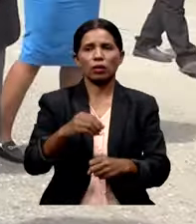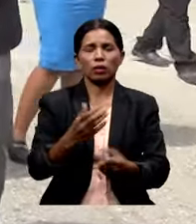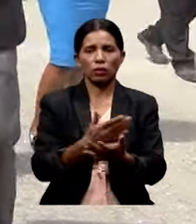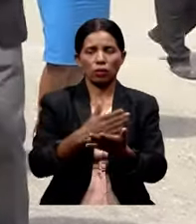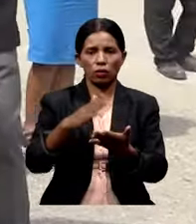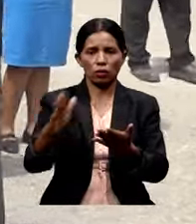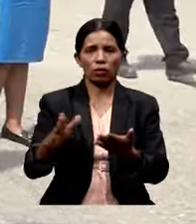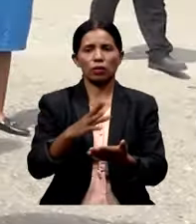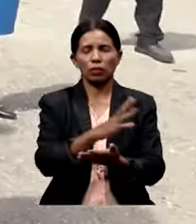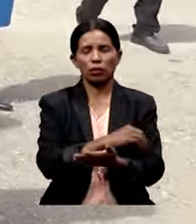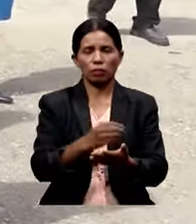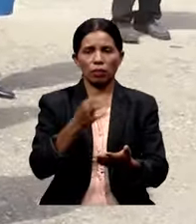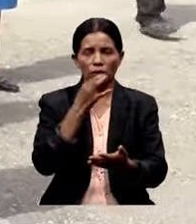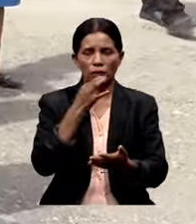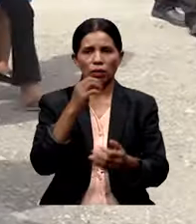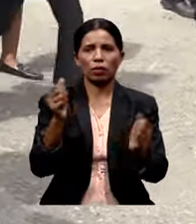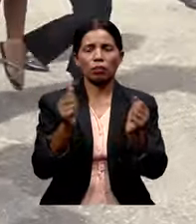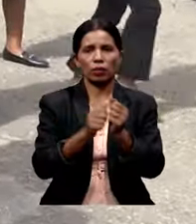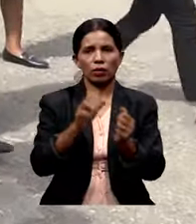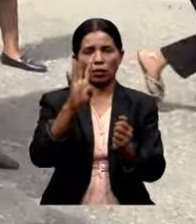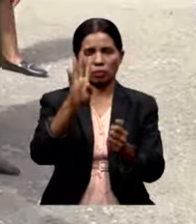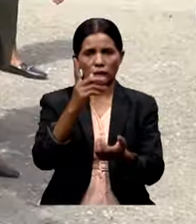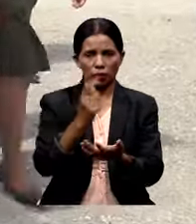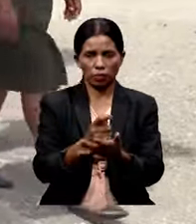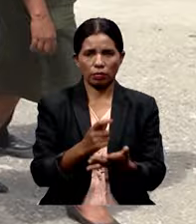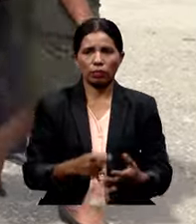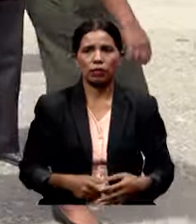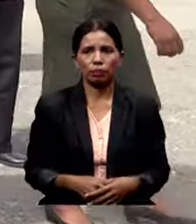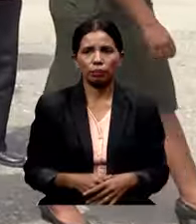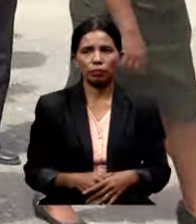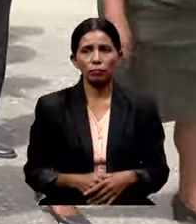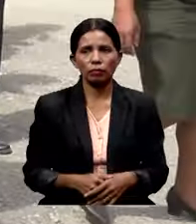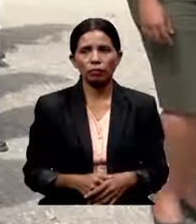sosatam produção railaran tonelada rihun hat. Selina Lopez, Agustino da Costa, GMN.